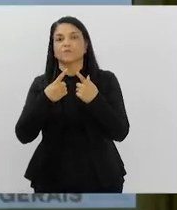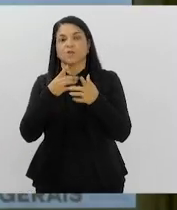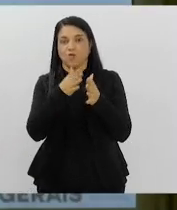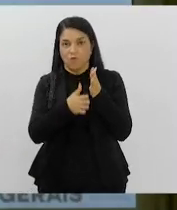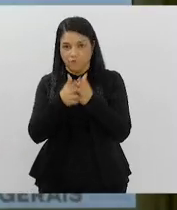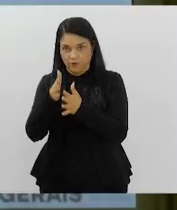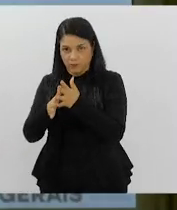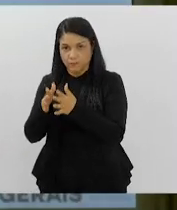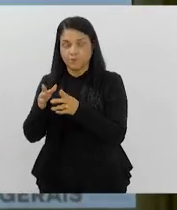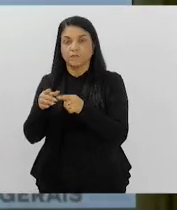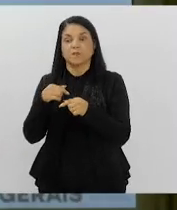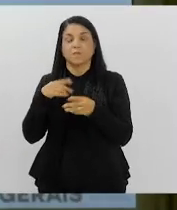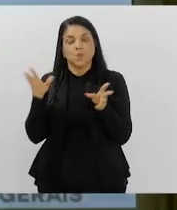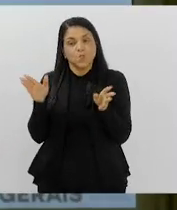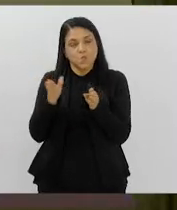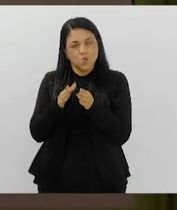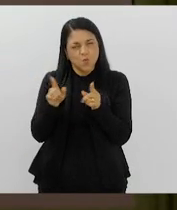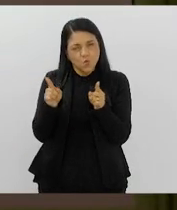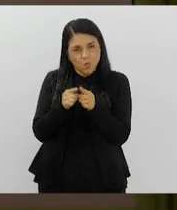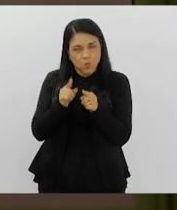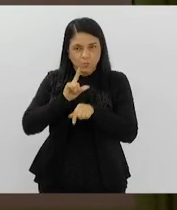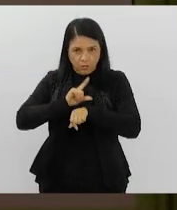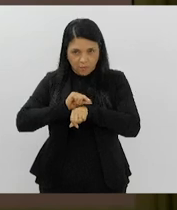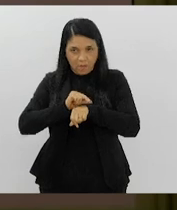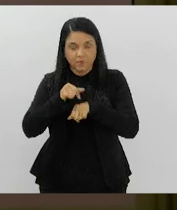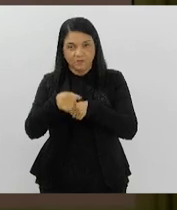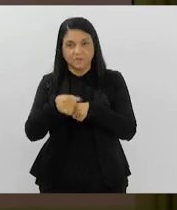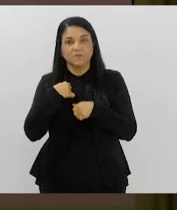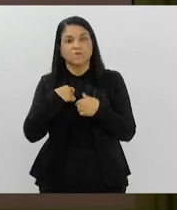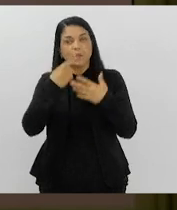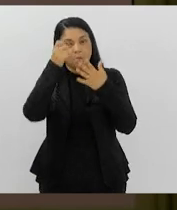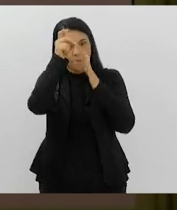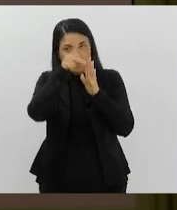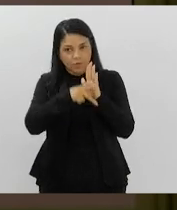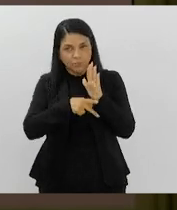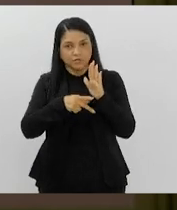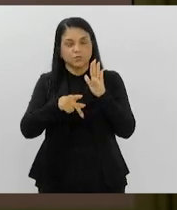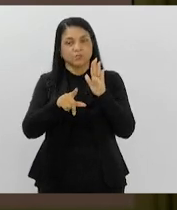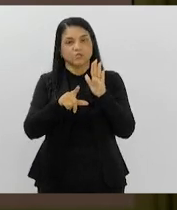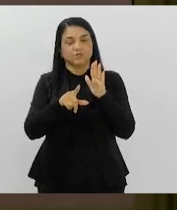ficou um pouquinho curto, eu vou já direto falar desse nosso projeto, que é o projeto